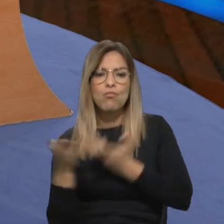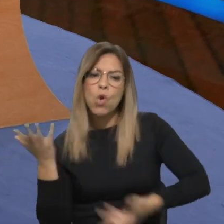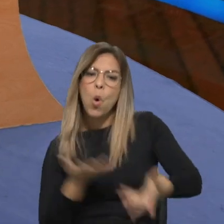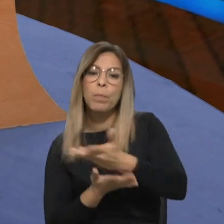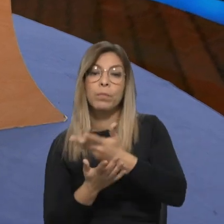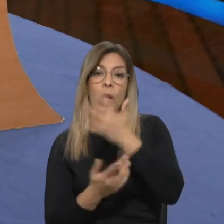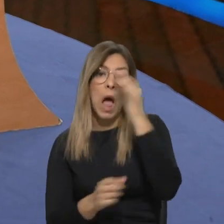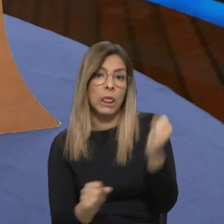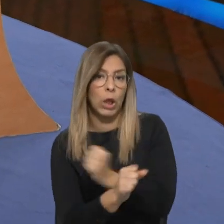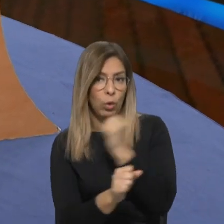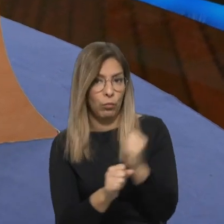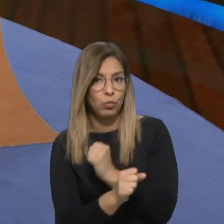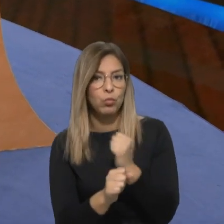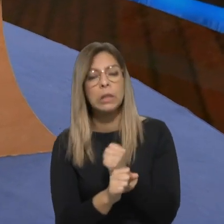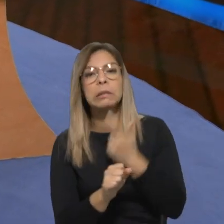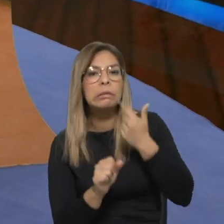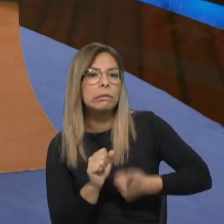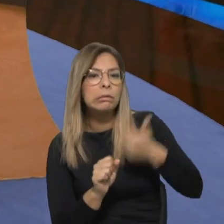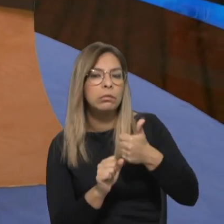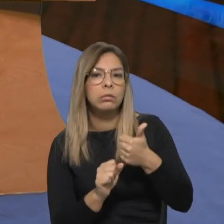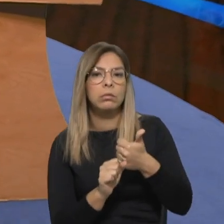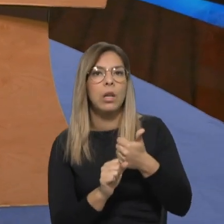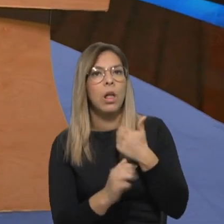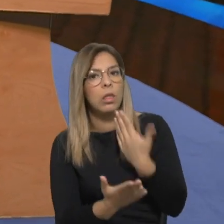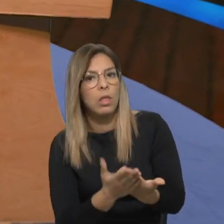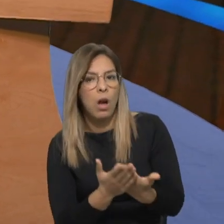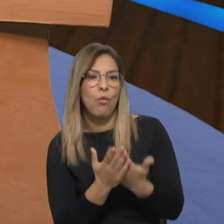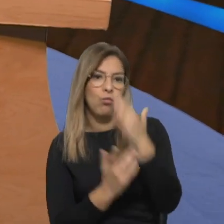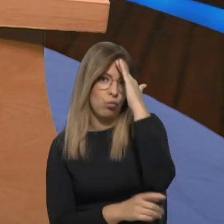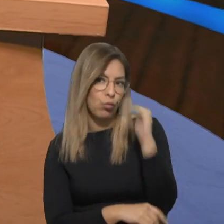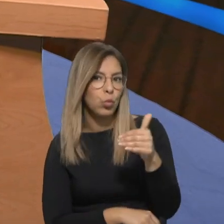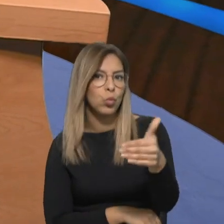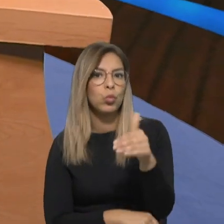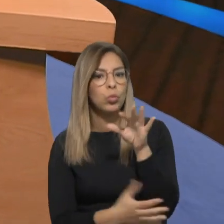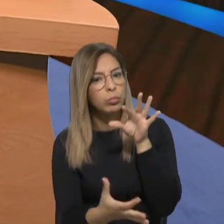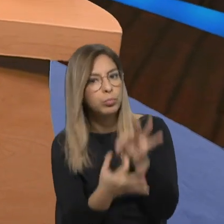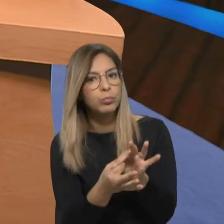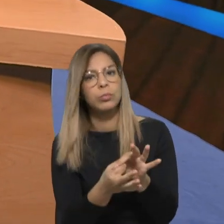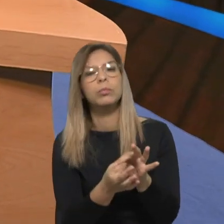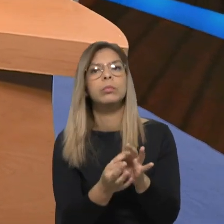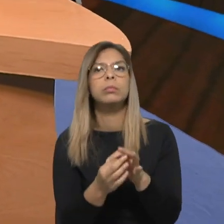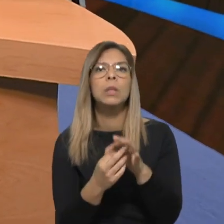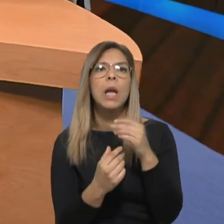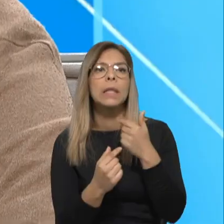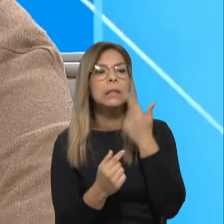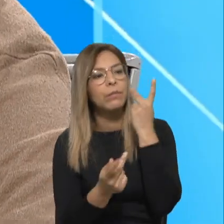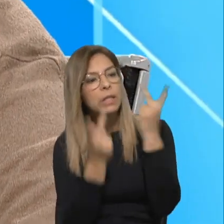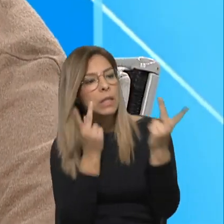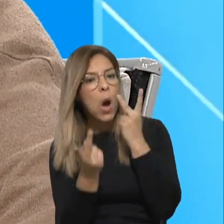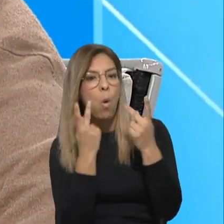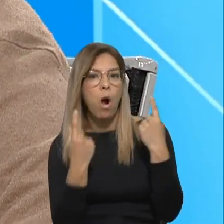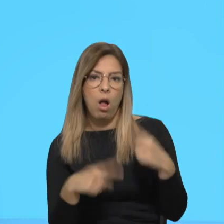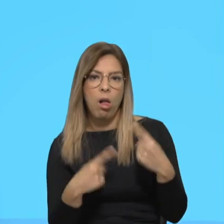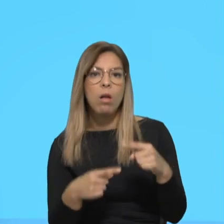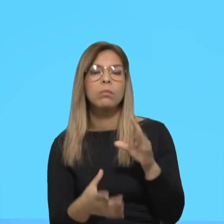ativamente para a ação fundamentada ou da futura pastoral juvenil. E é isto a nossa visão para este processo. Mesmo